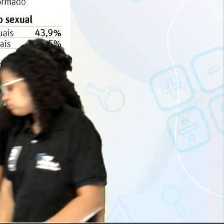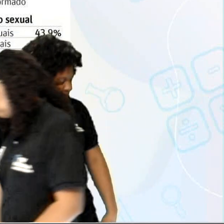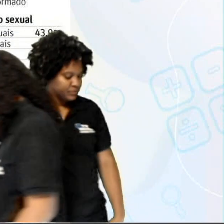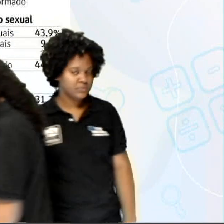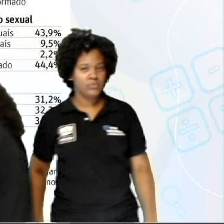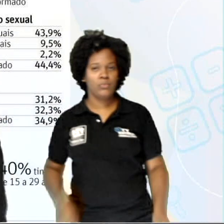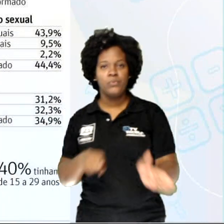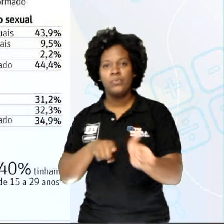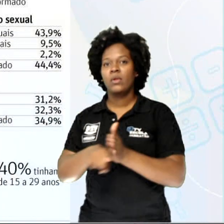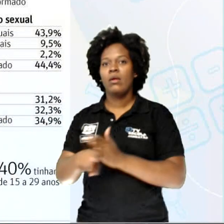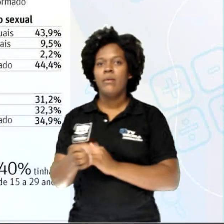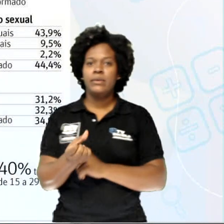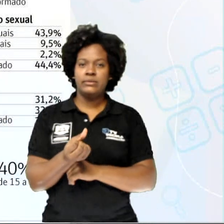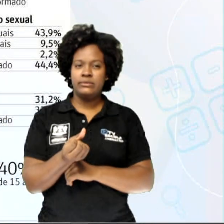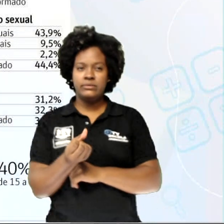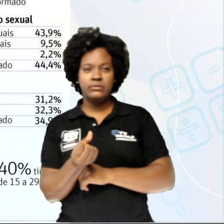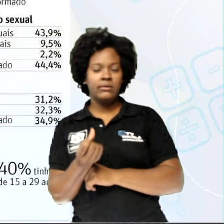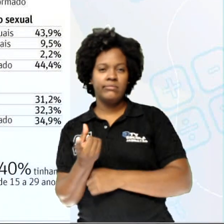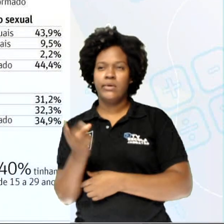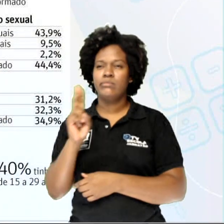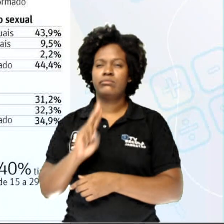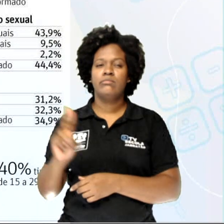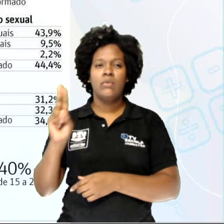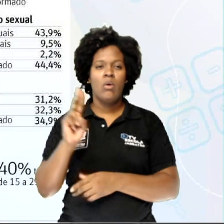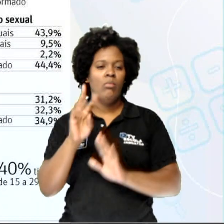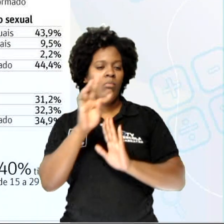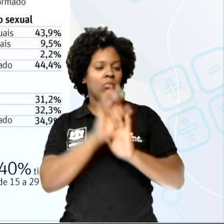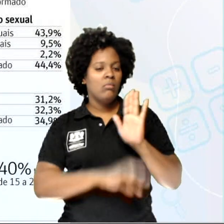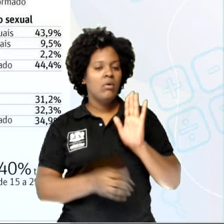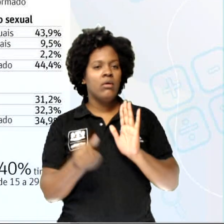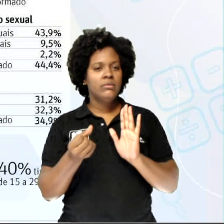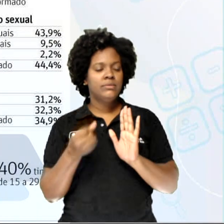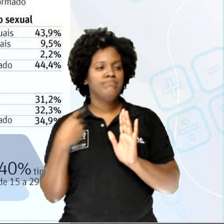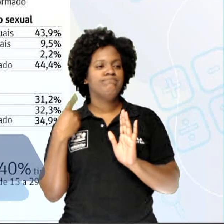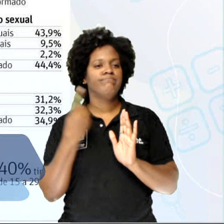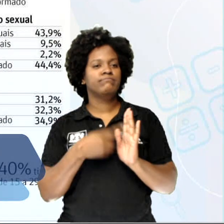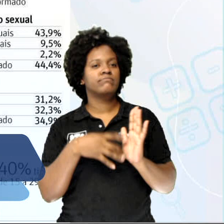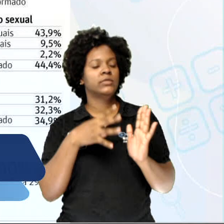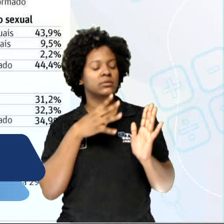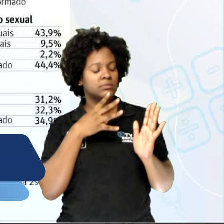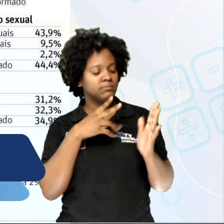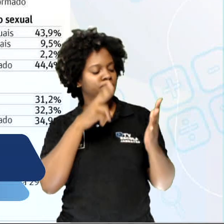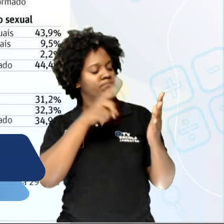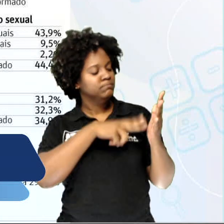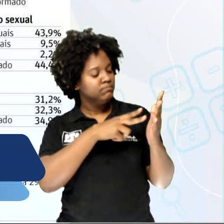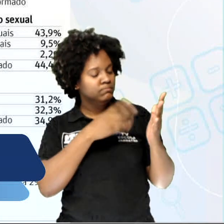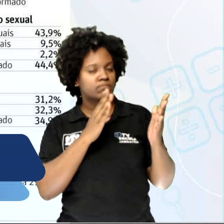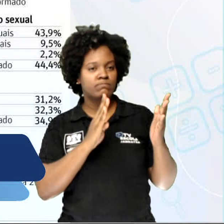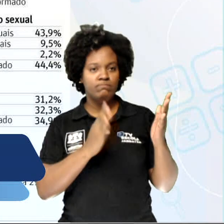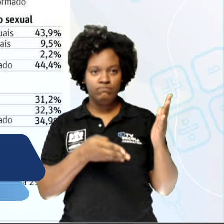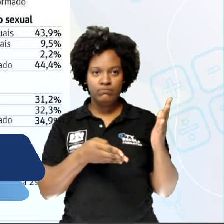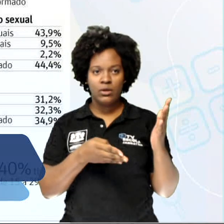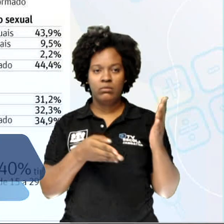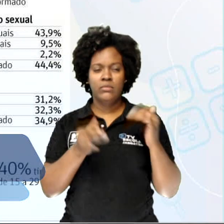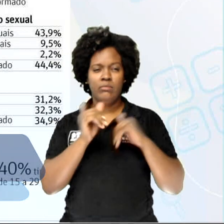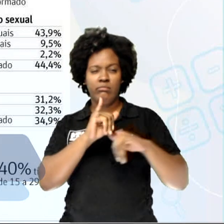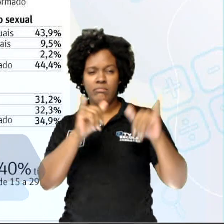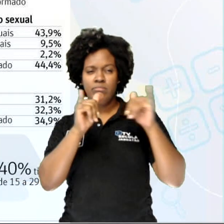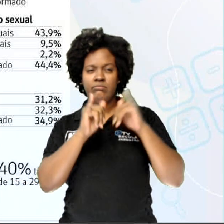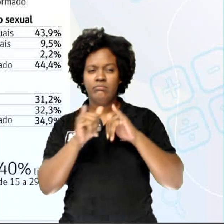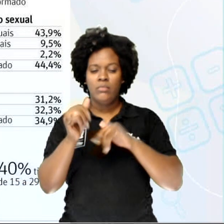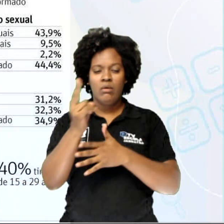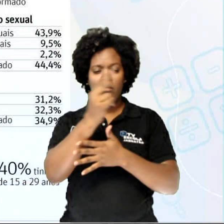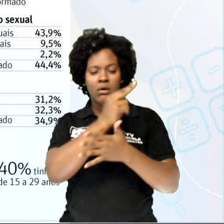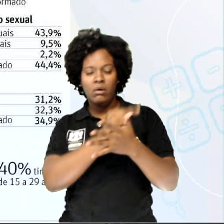A questão 6, né, vai trabalhar com o texto 6, que nós também já trabalhamos aqui em outro momento. É esse infográfico, em que a gente